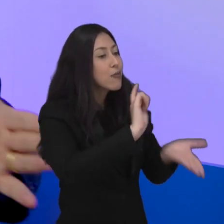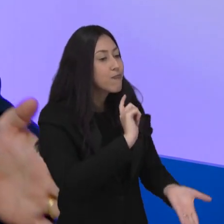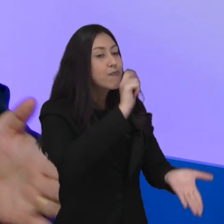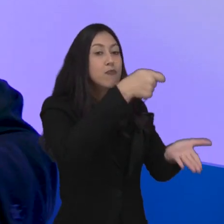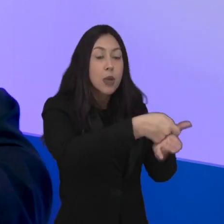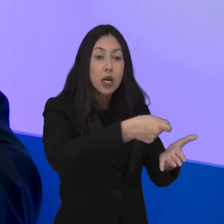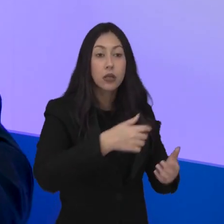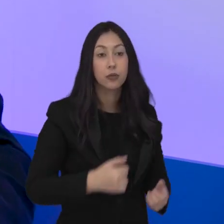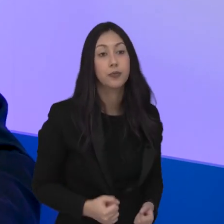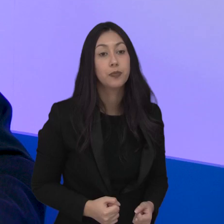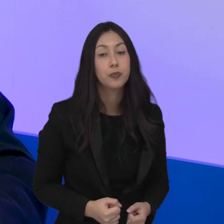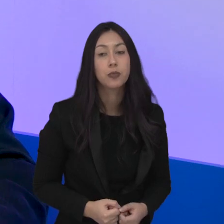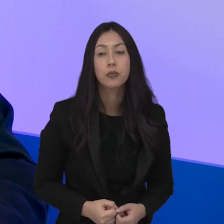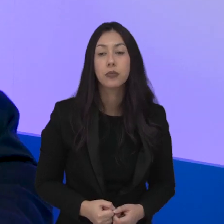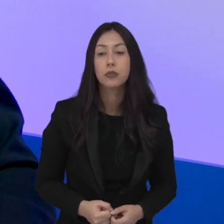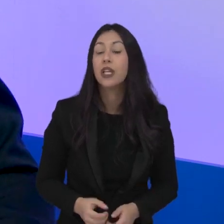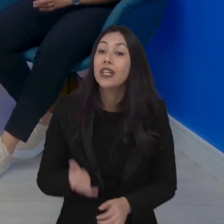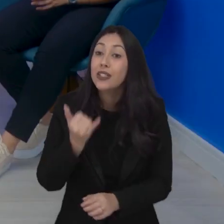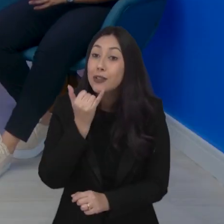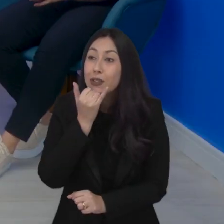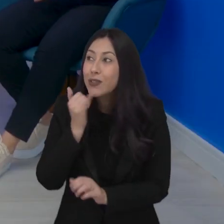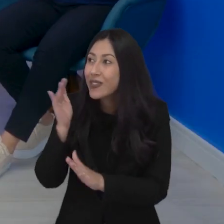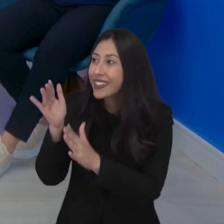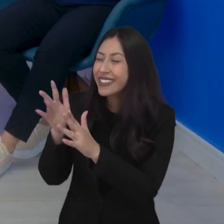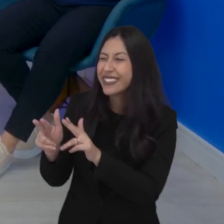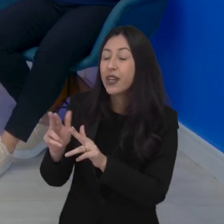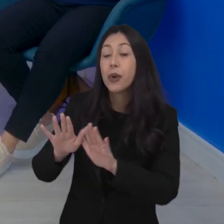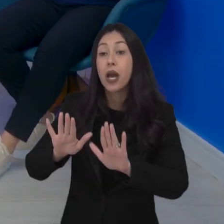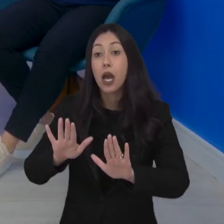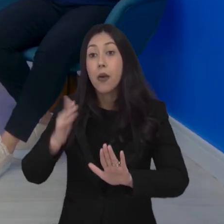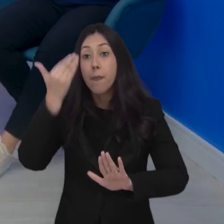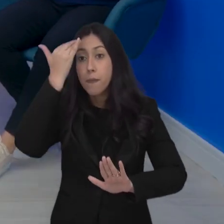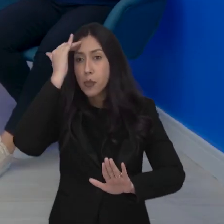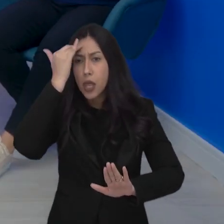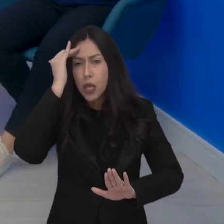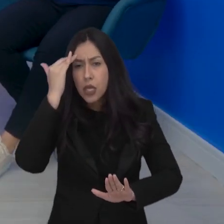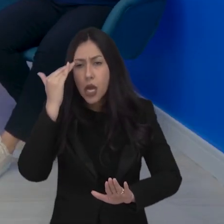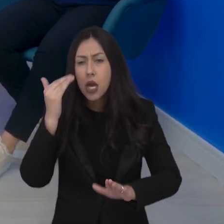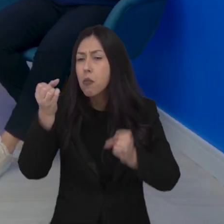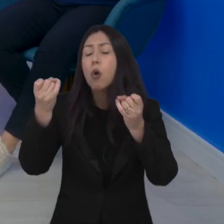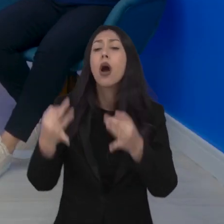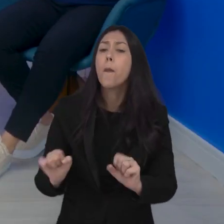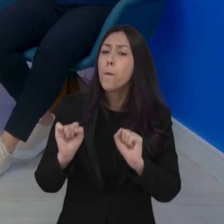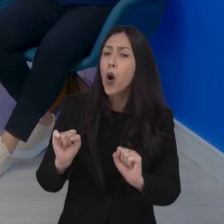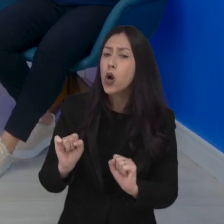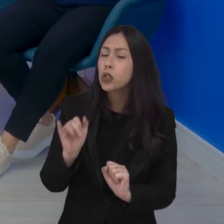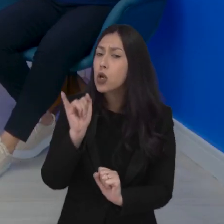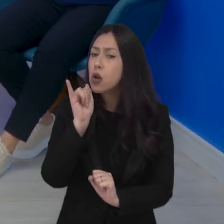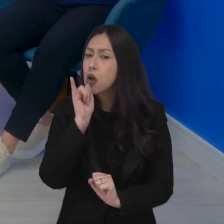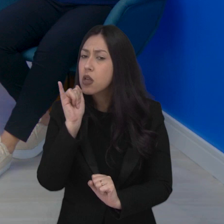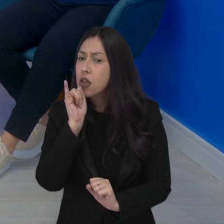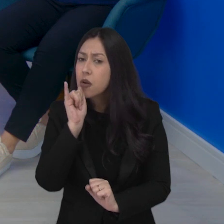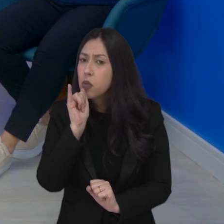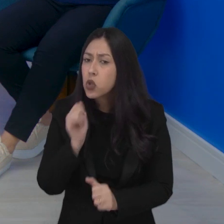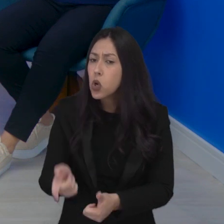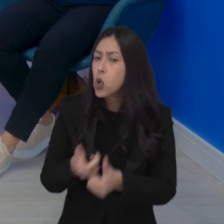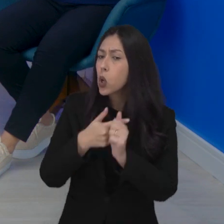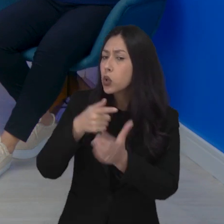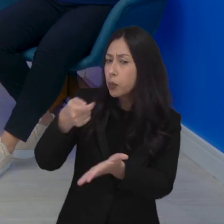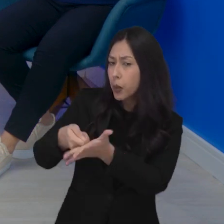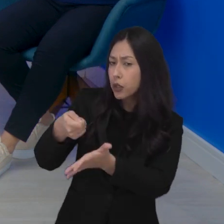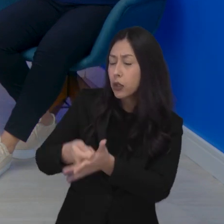públicas obrigatórias. Para a gente, desculpa, Marco, para a gente entender, trazer um pouco para o dia a dia, dá alguns exemplos dessas